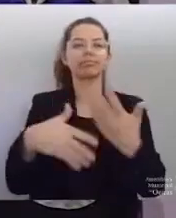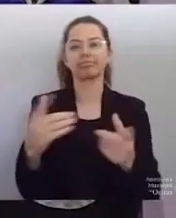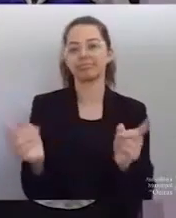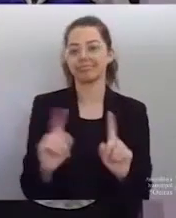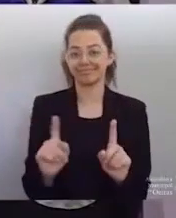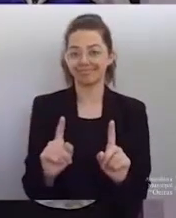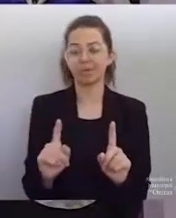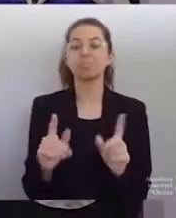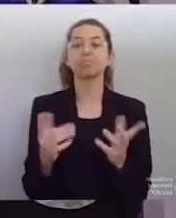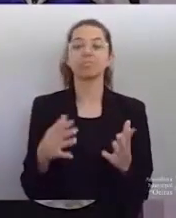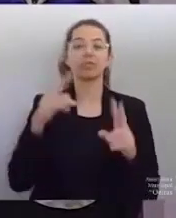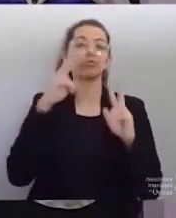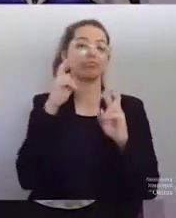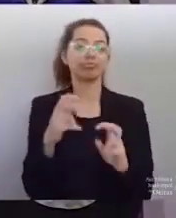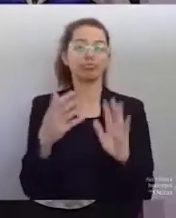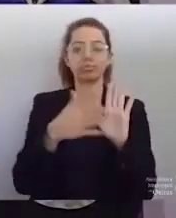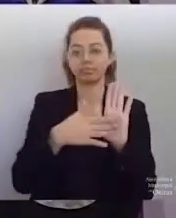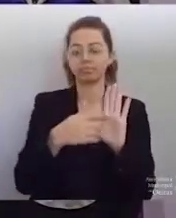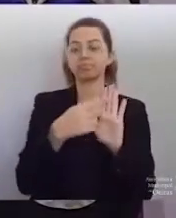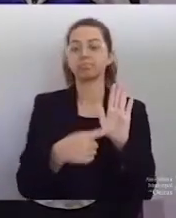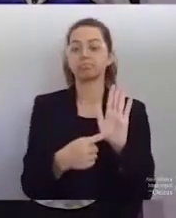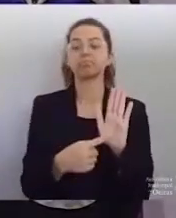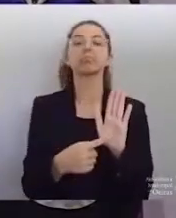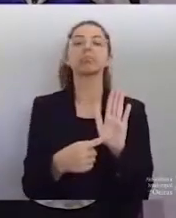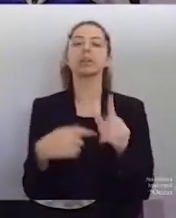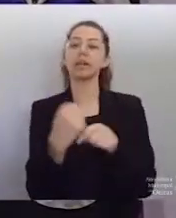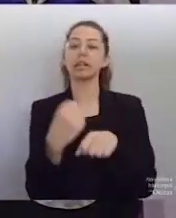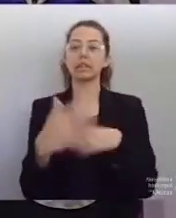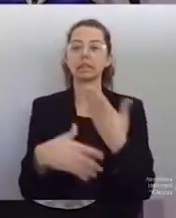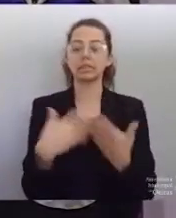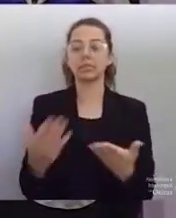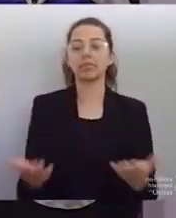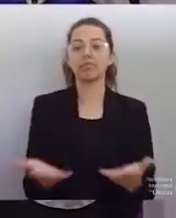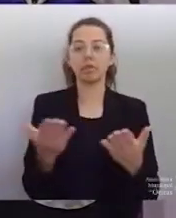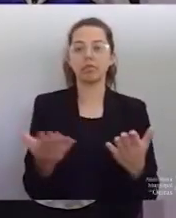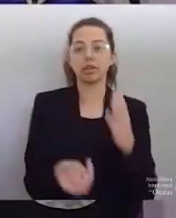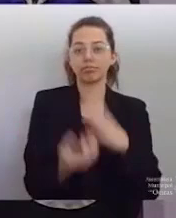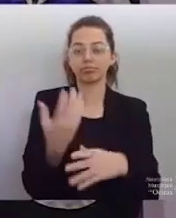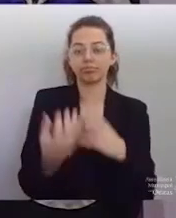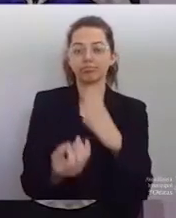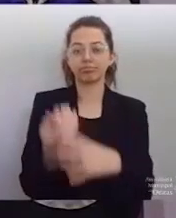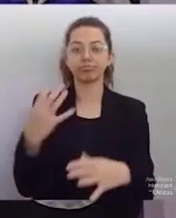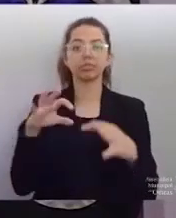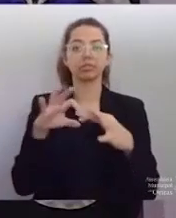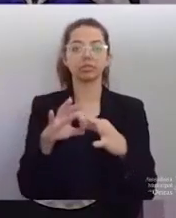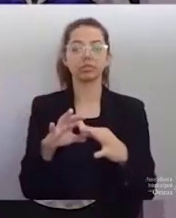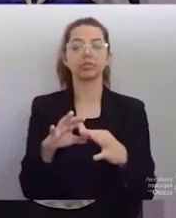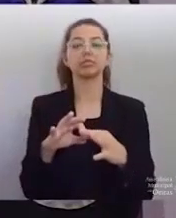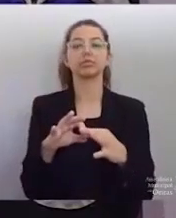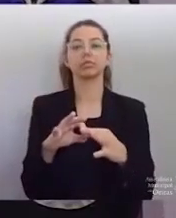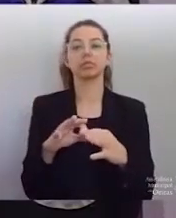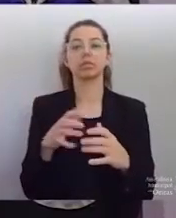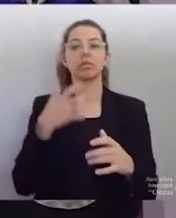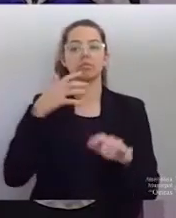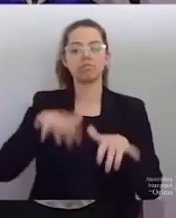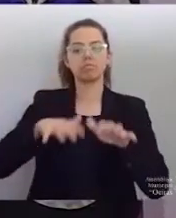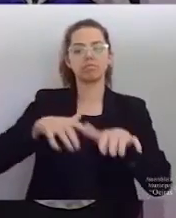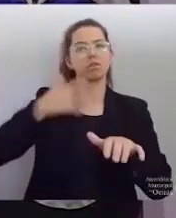estudo, as dinâmicas que se geram em torno da organização das marchas do orgulho, bem como